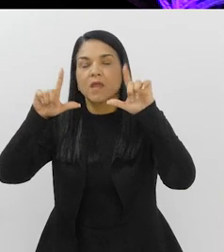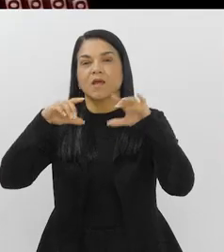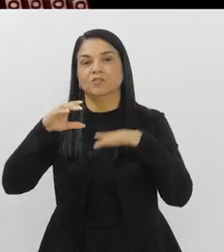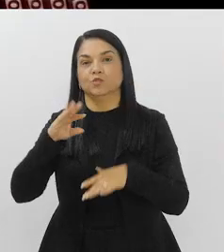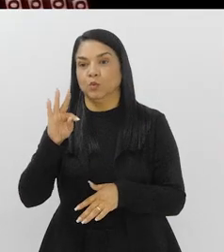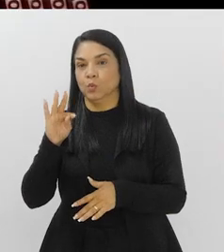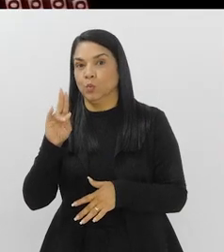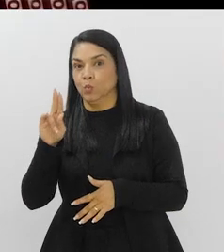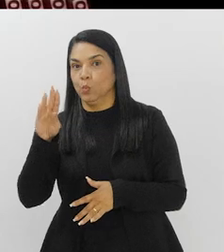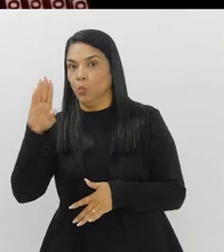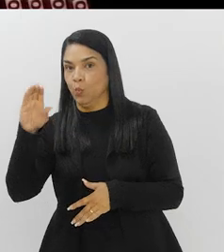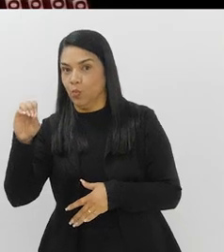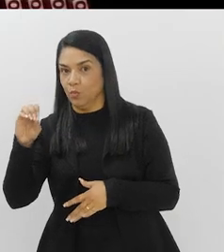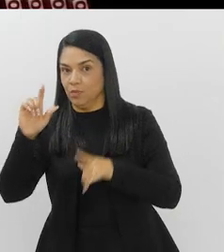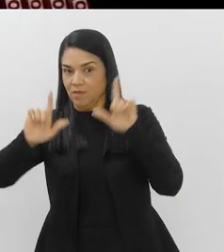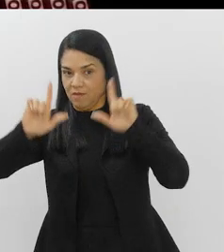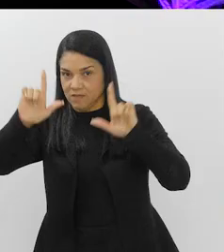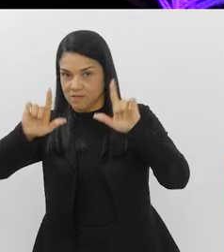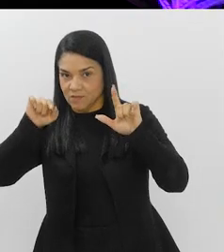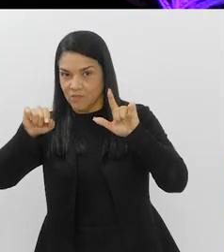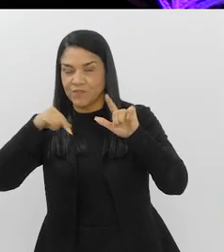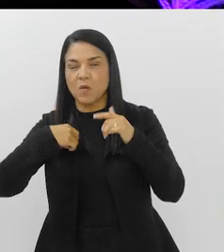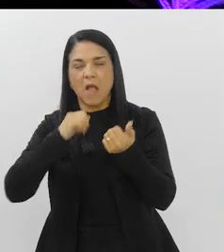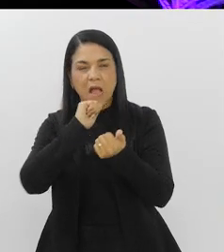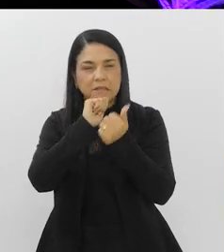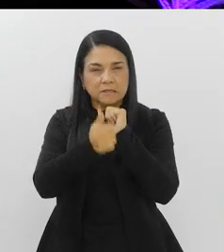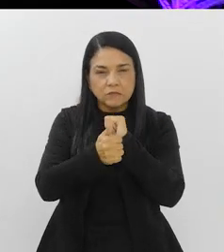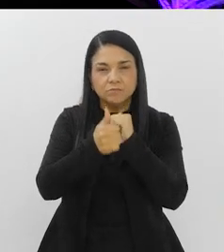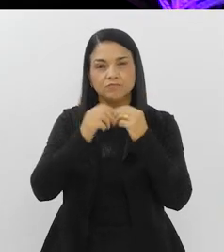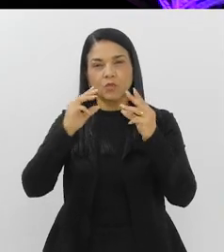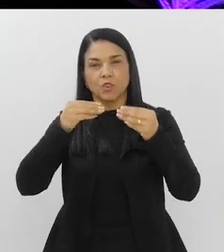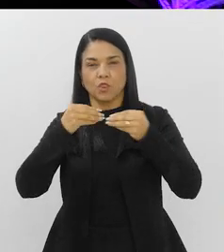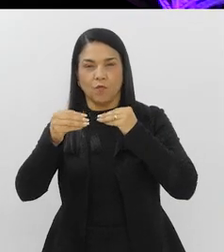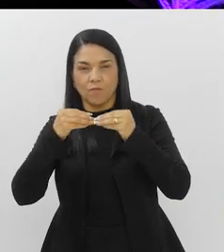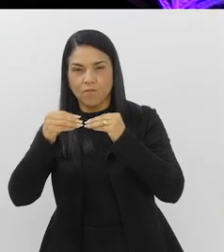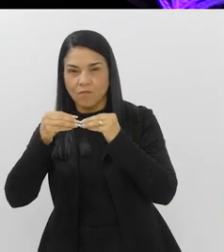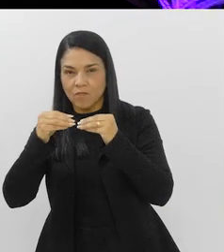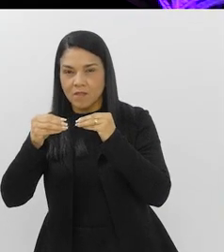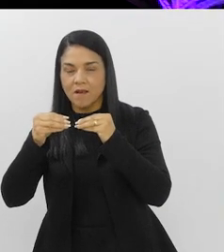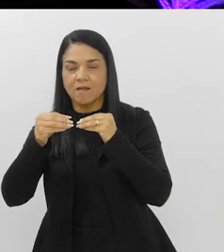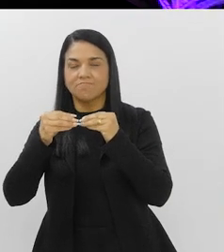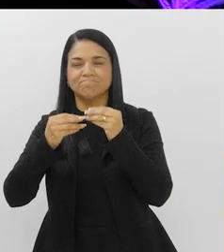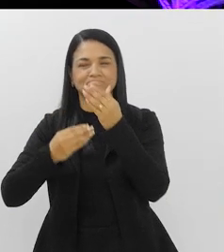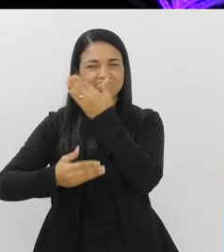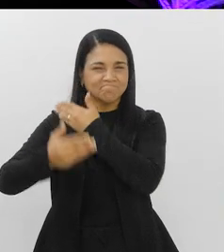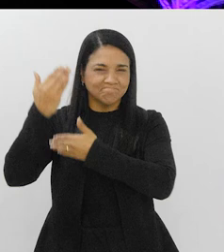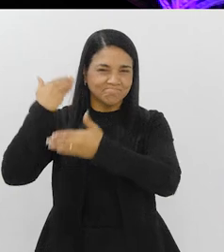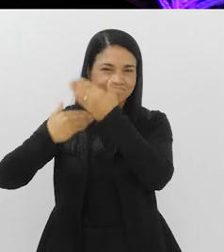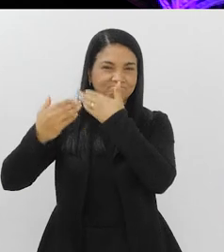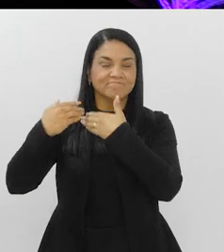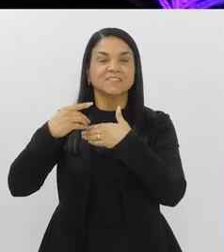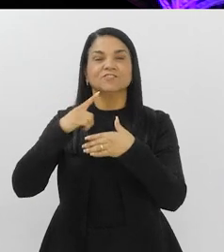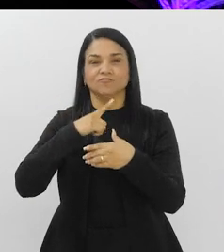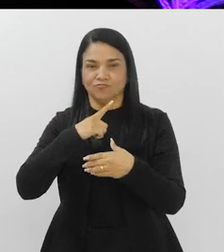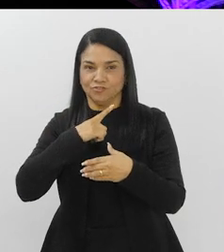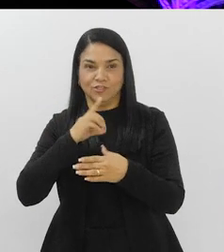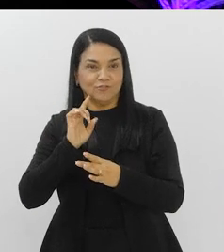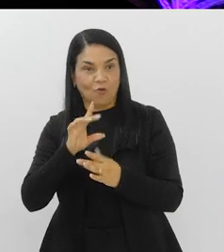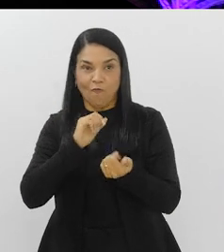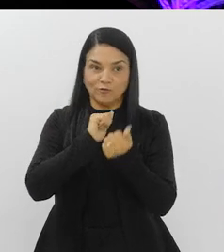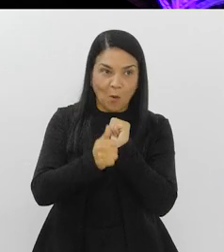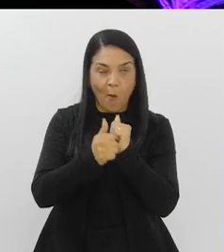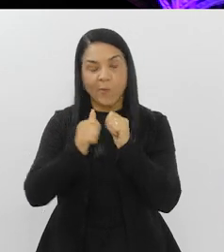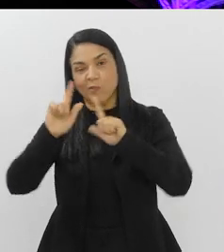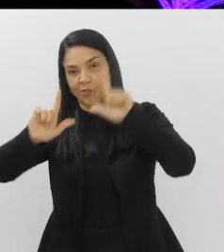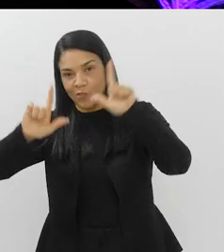época então eu via futebol assistia futebol assistia novela né aquela época só era o que tinha futebol novela